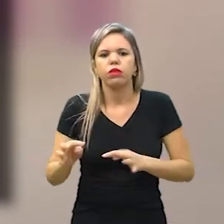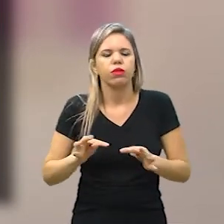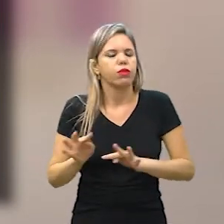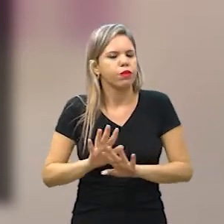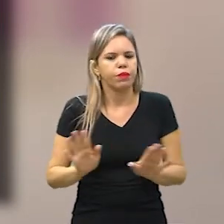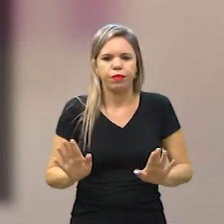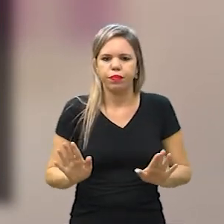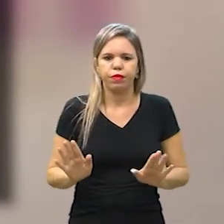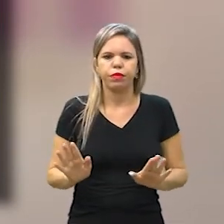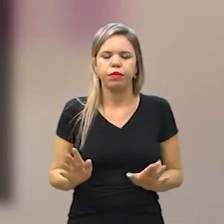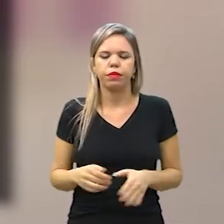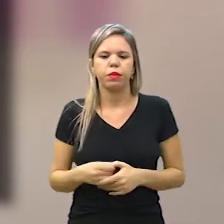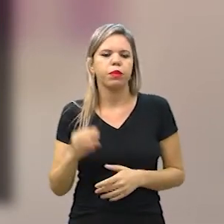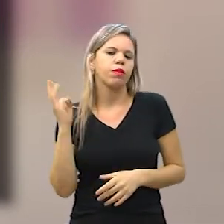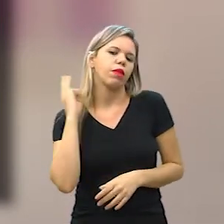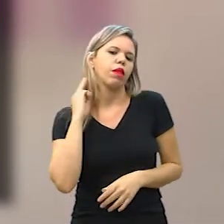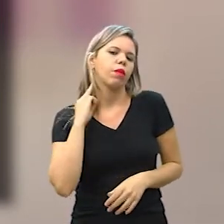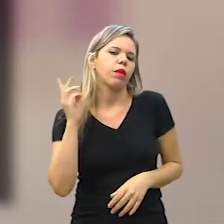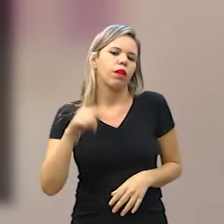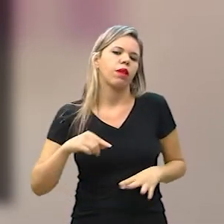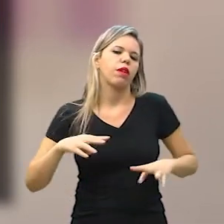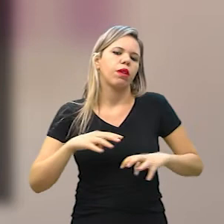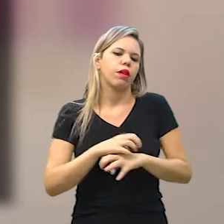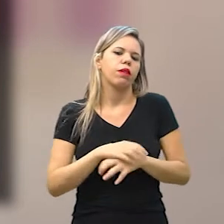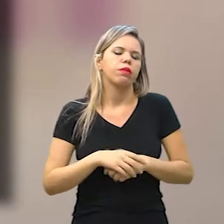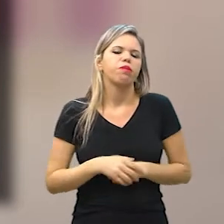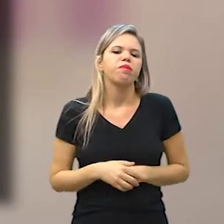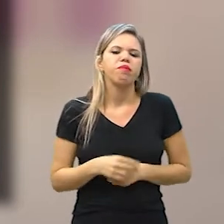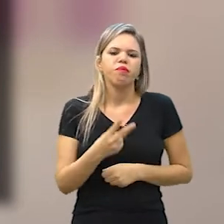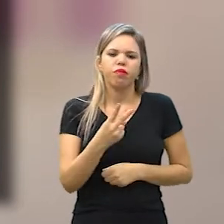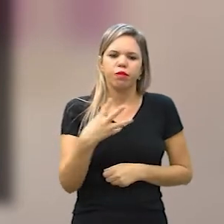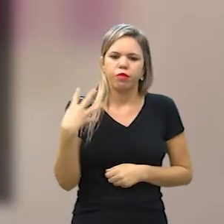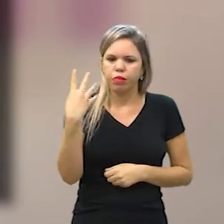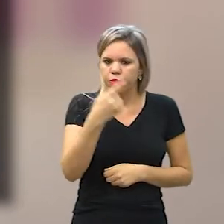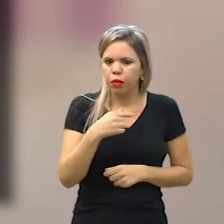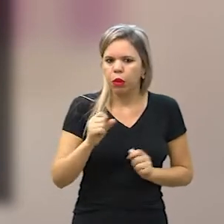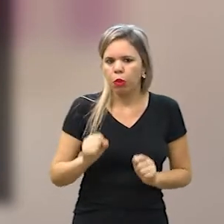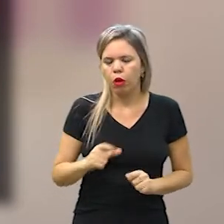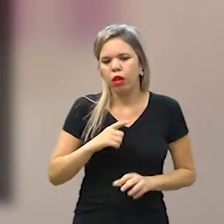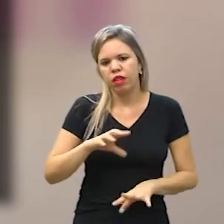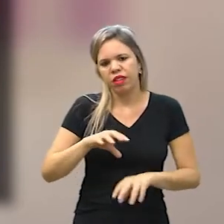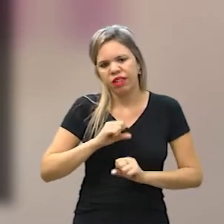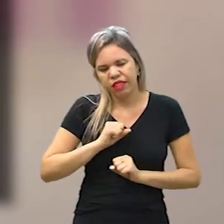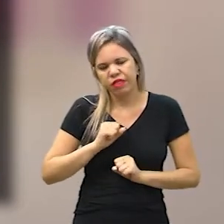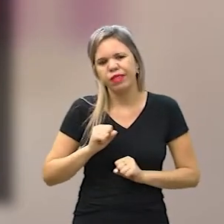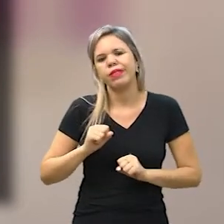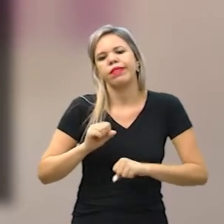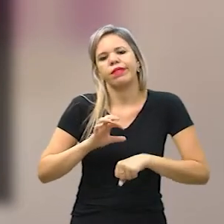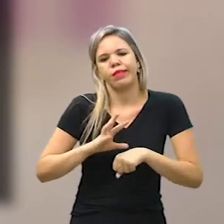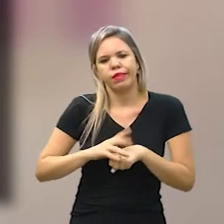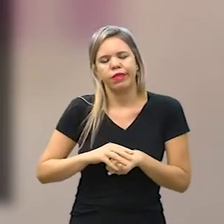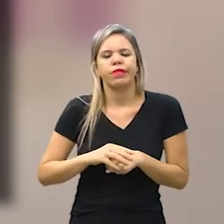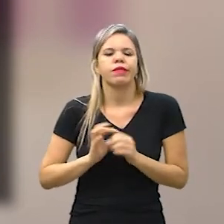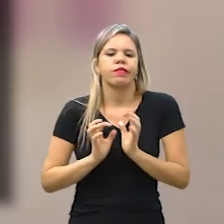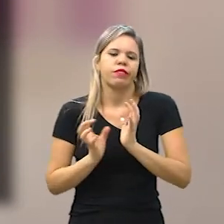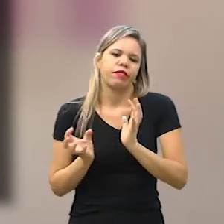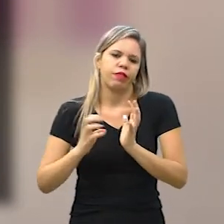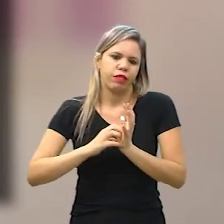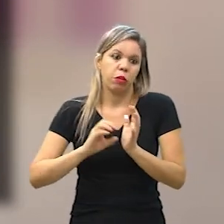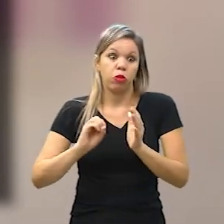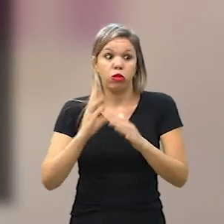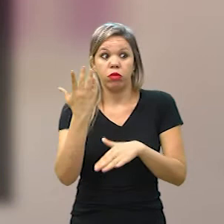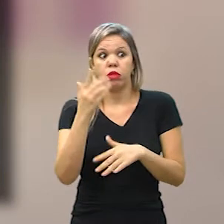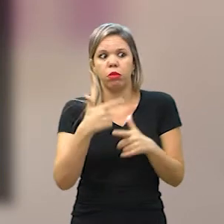inicia o tratamento, no caso da meningite bacteriana, em 24 horas você pode ter uma infecção generalizada e até